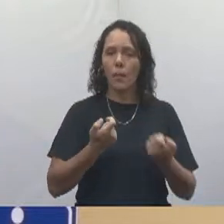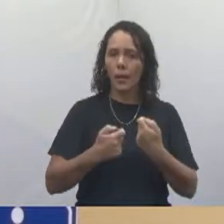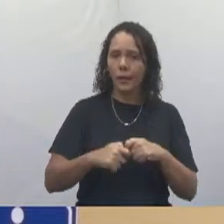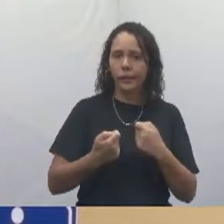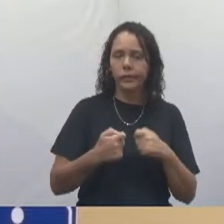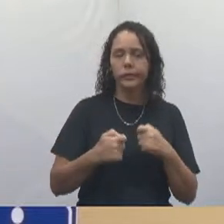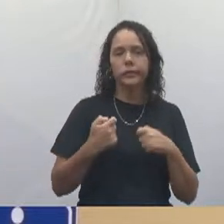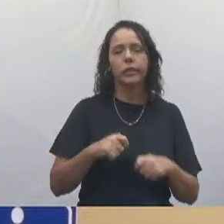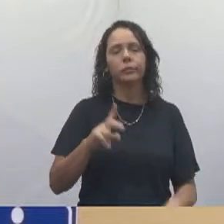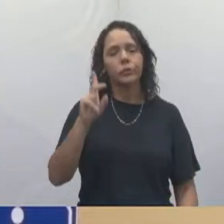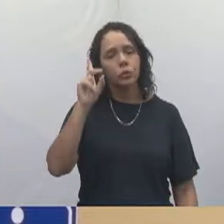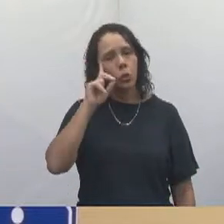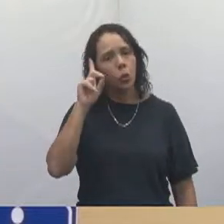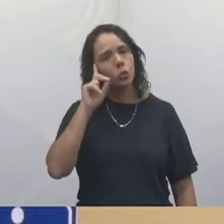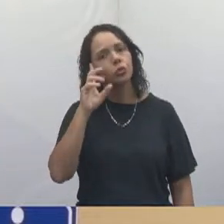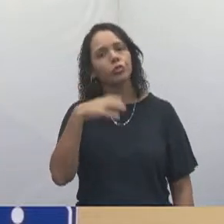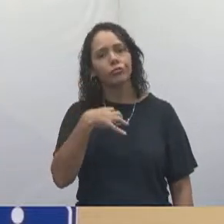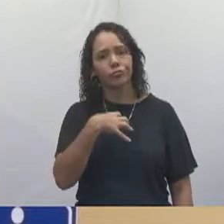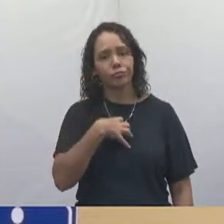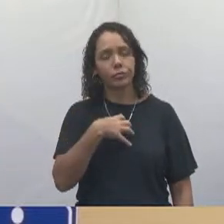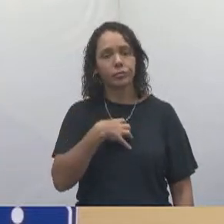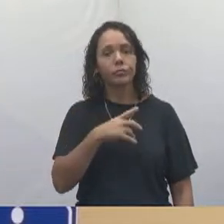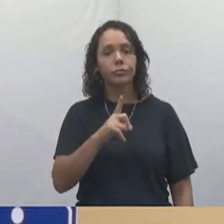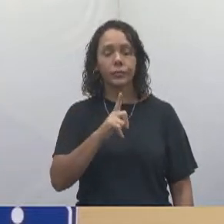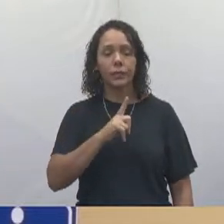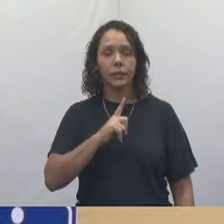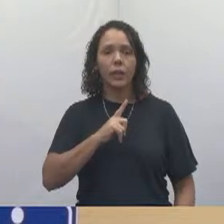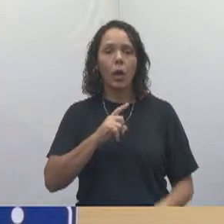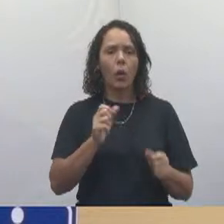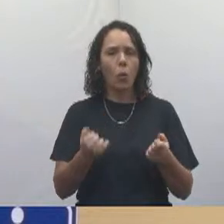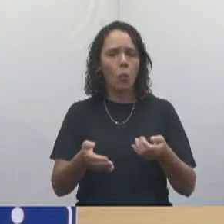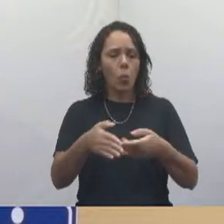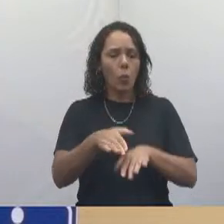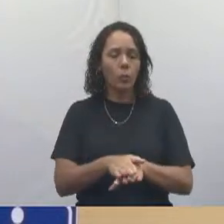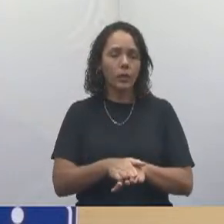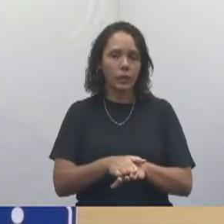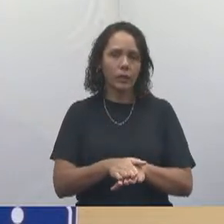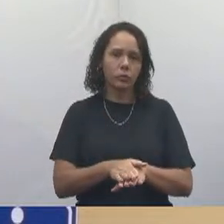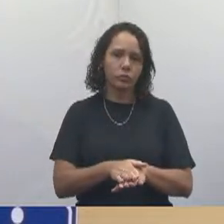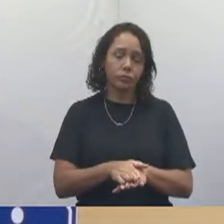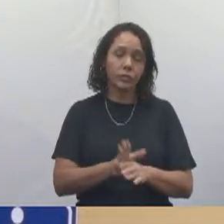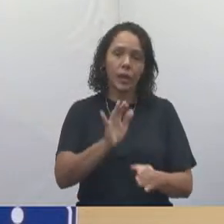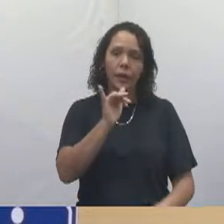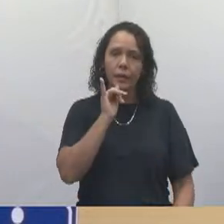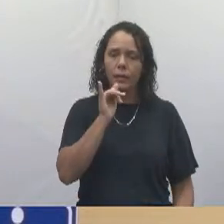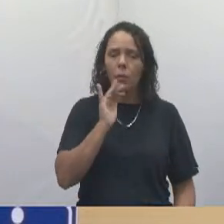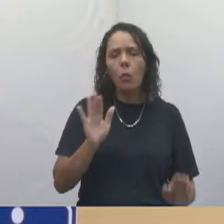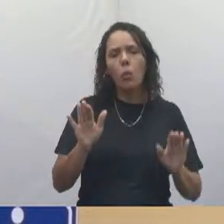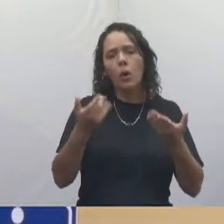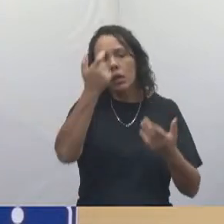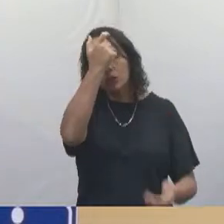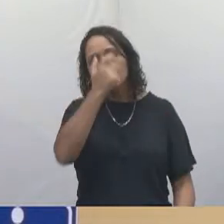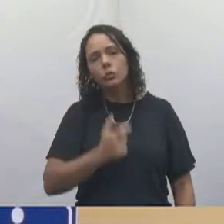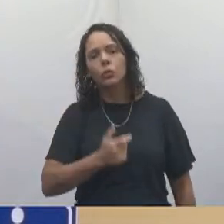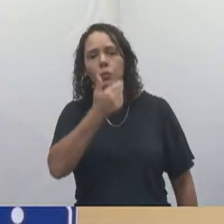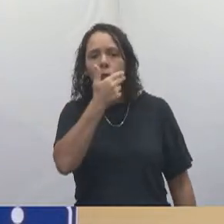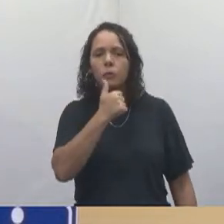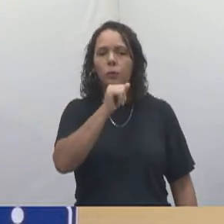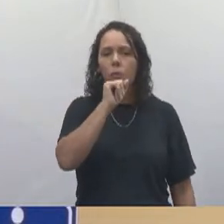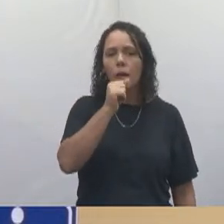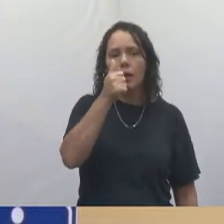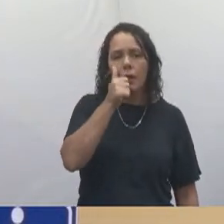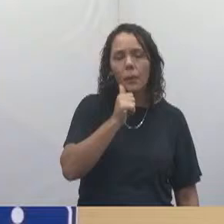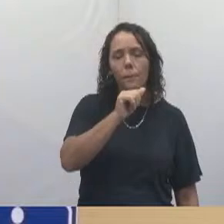fazer diariamente, seja como pai, como marido,